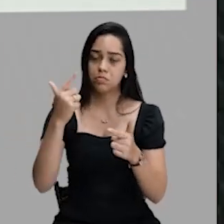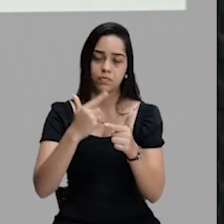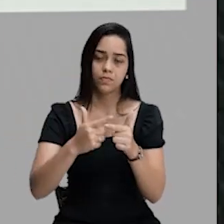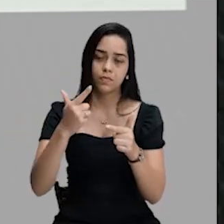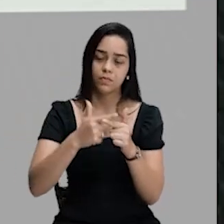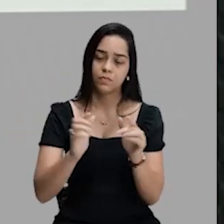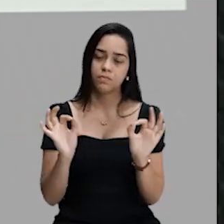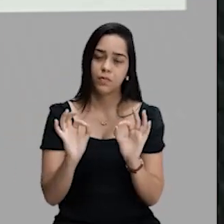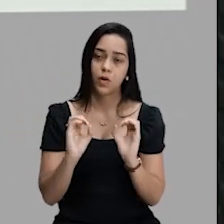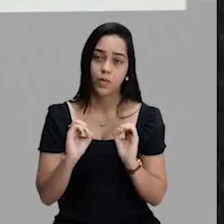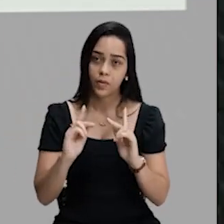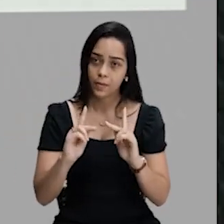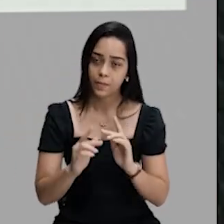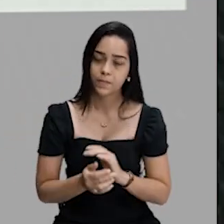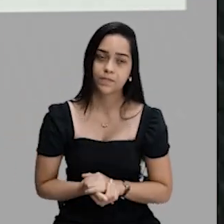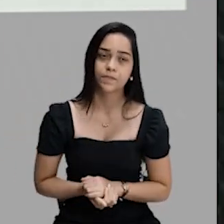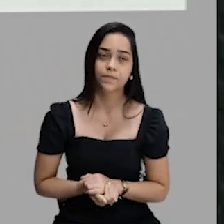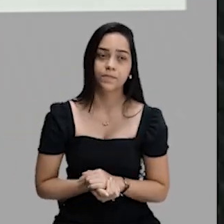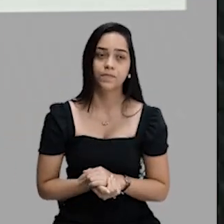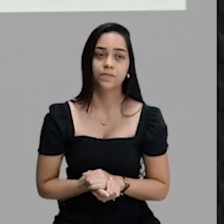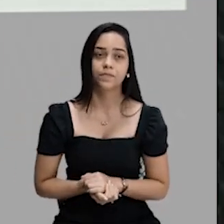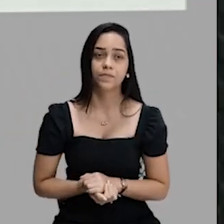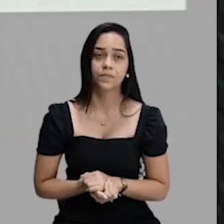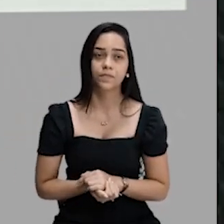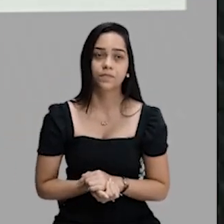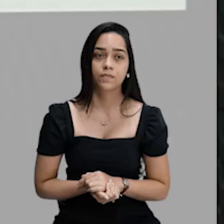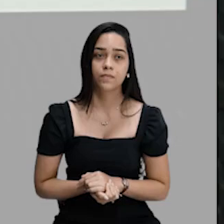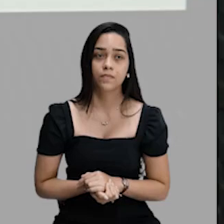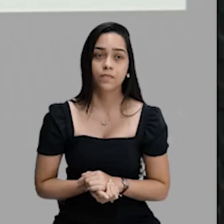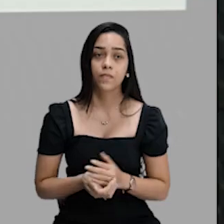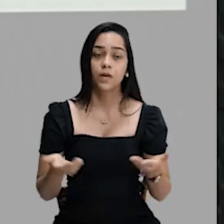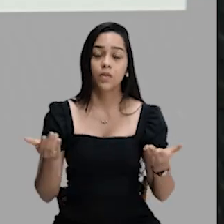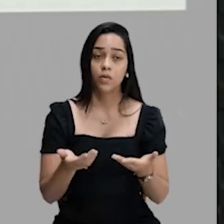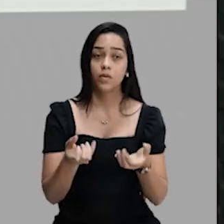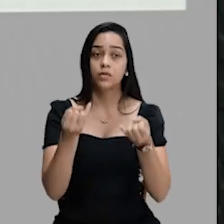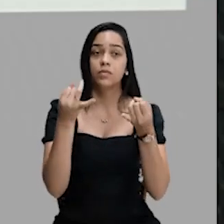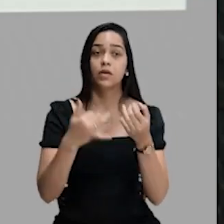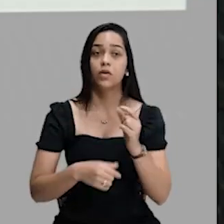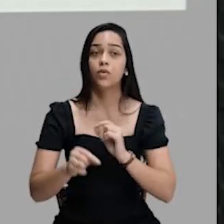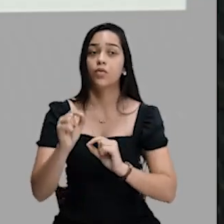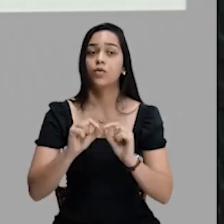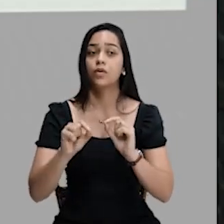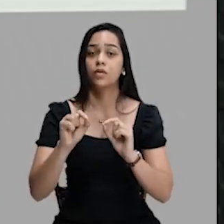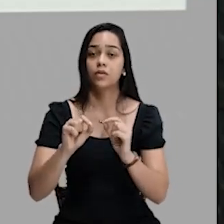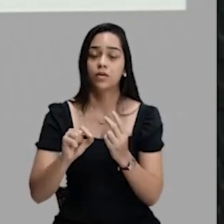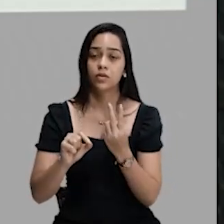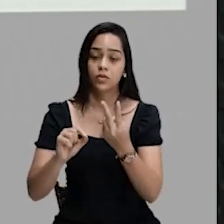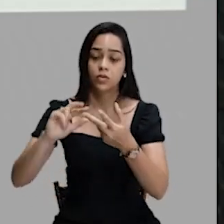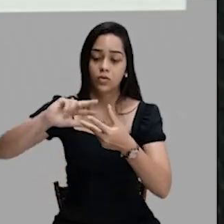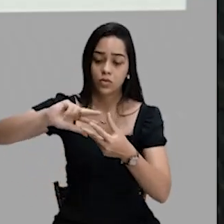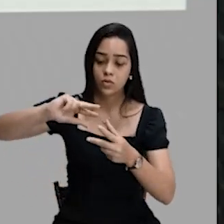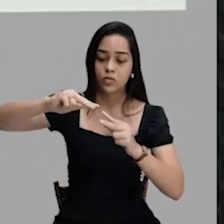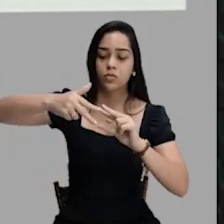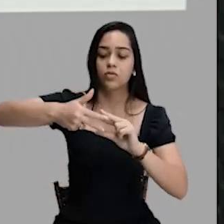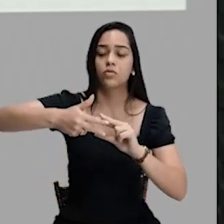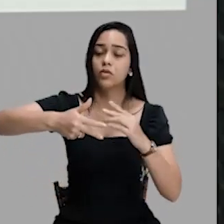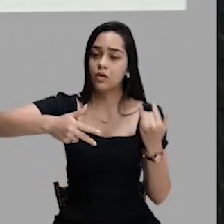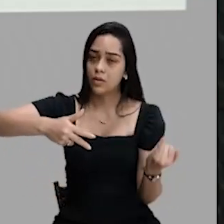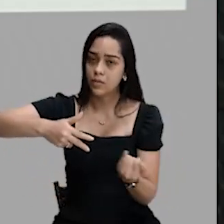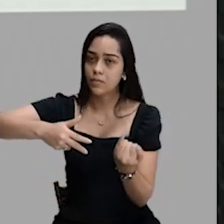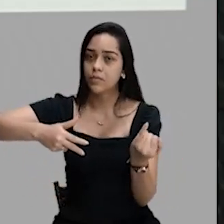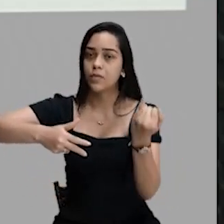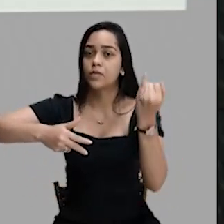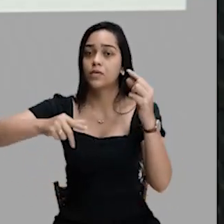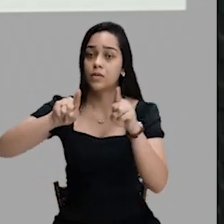nenhum. Beleza, turminha? Bom, pessoal, agora a gente vai falar aqui de dois poliedros bastante importantes e